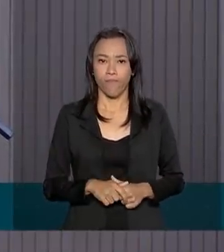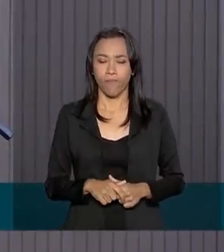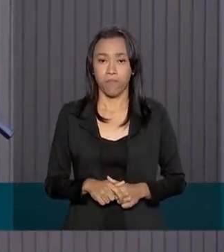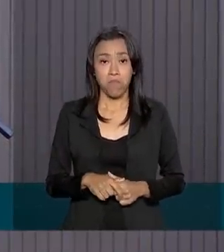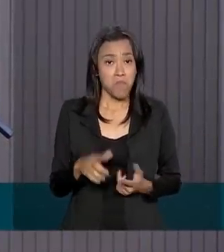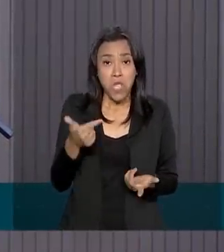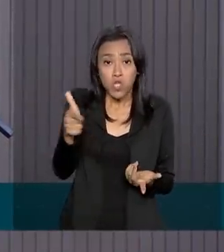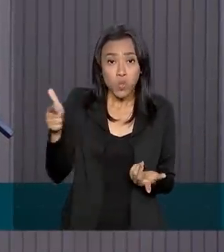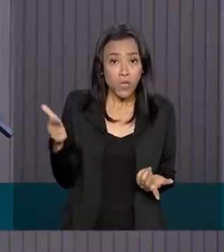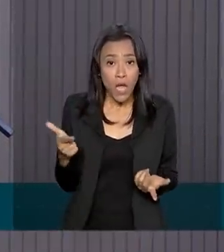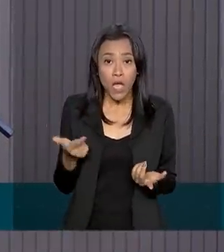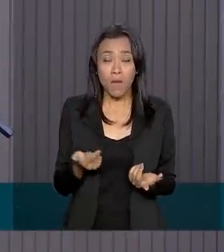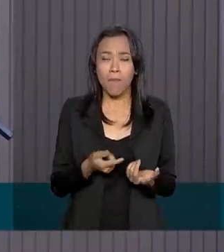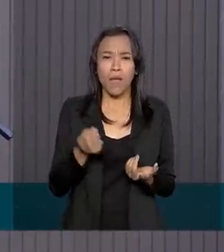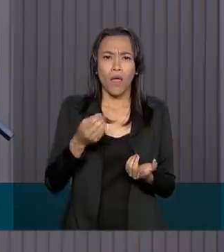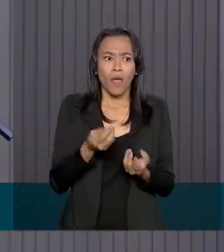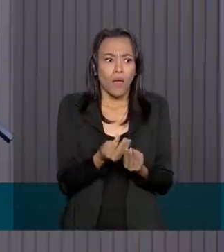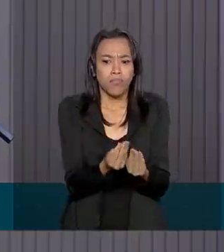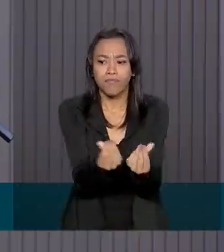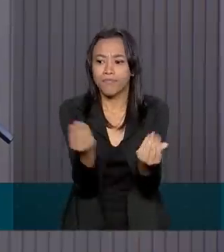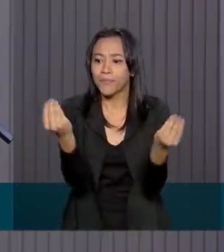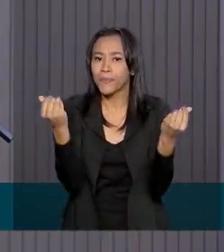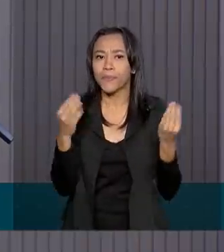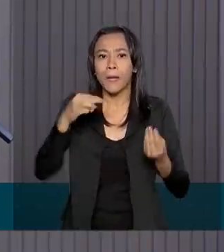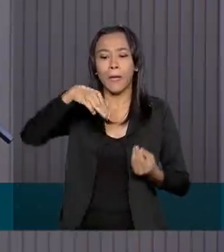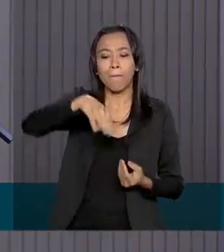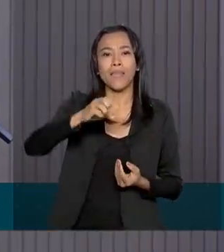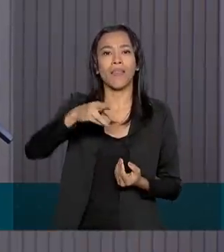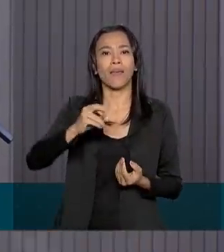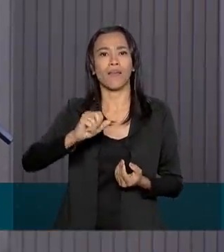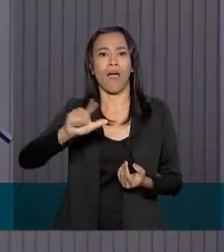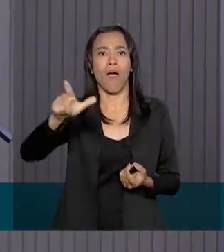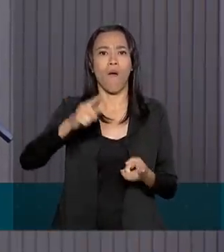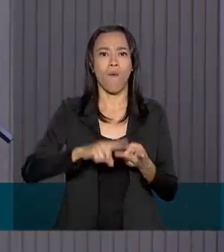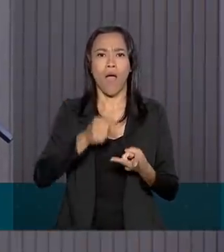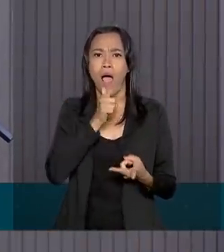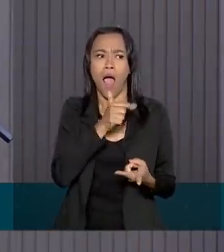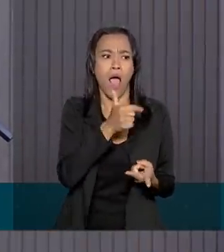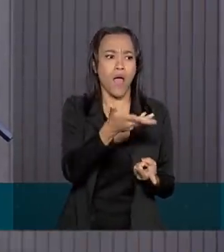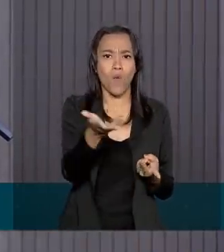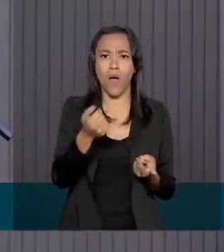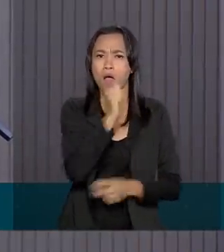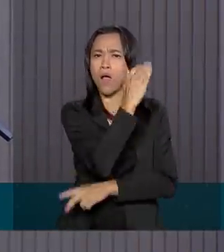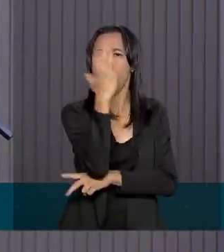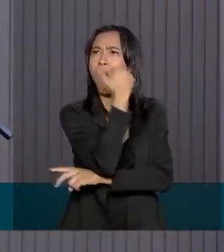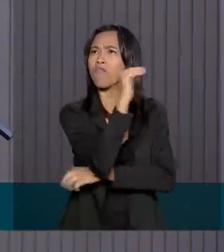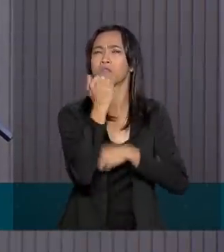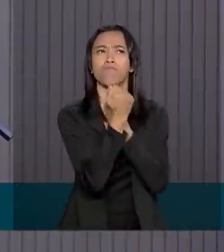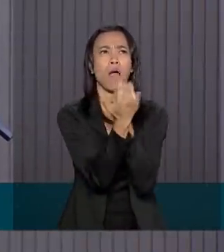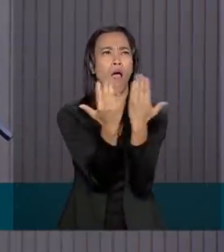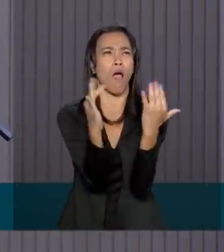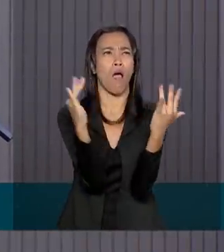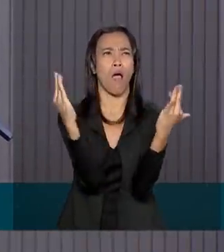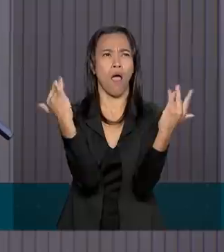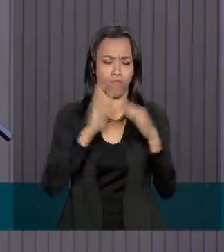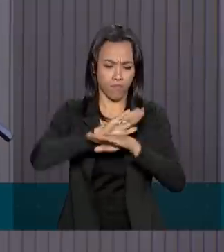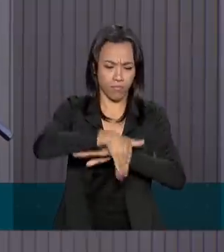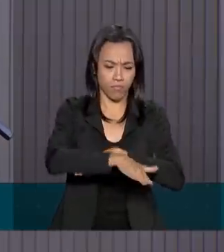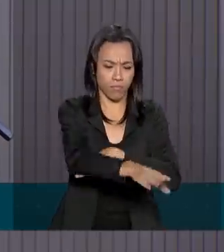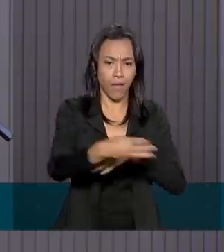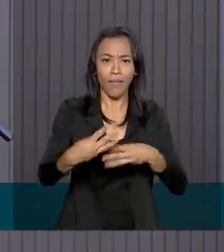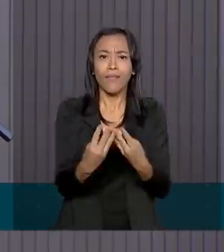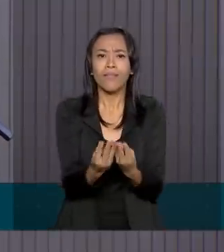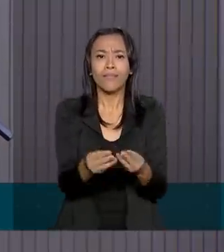Eles não têm riqueza em minerais, não têm água, não têm biodiversidade, não têm terras